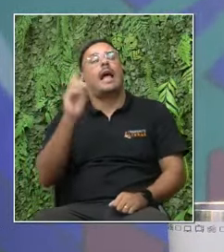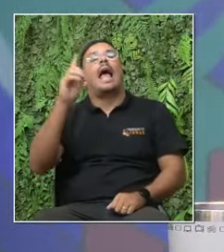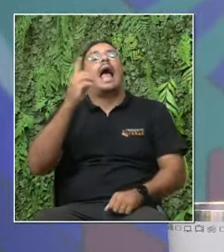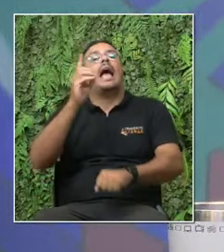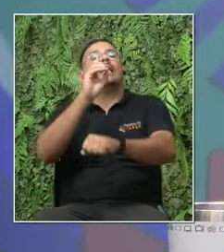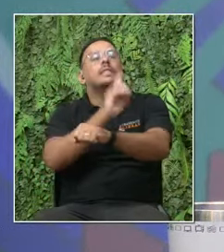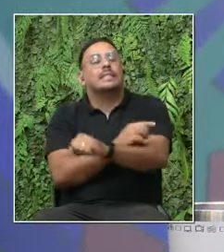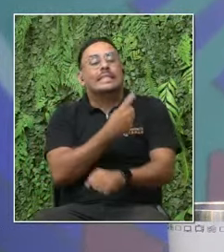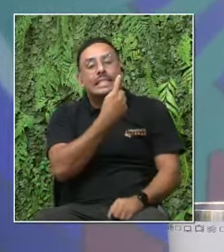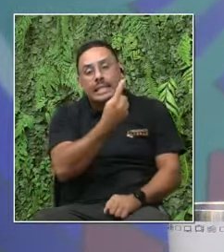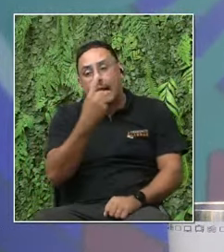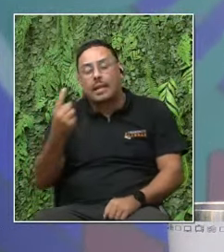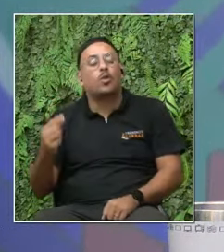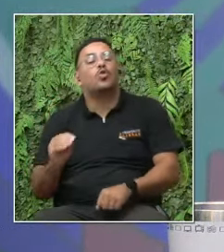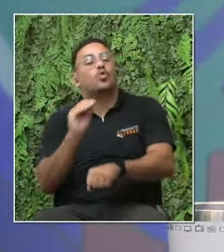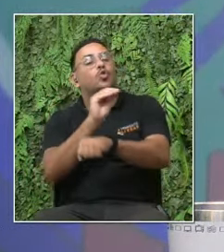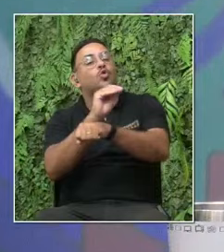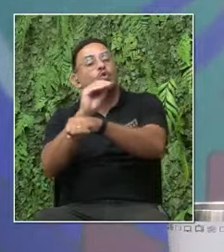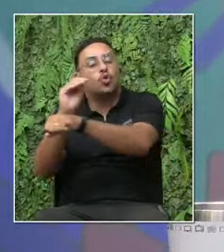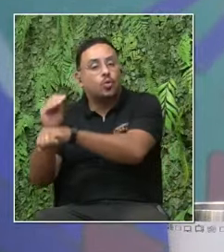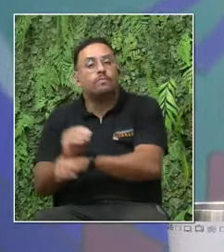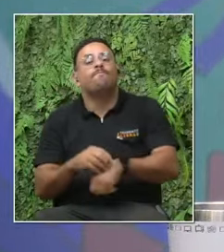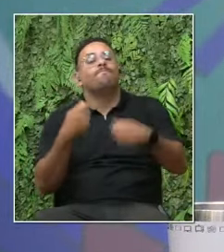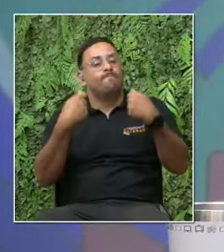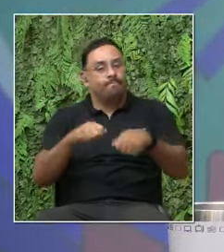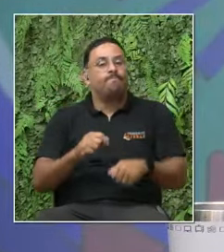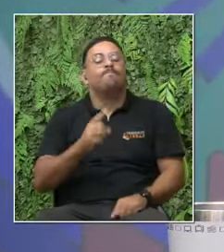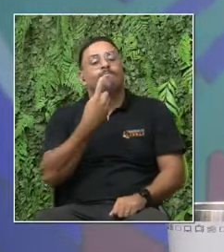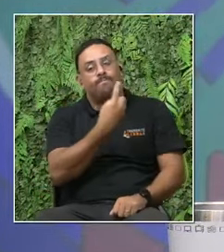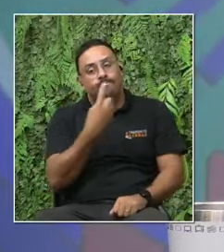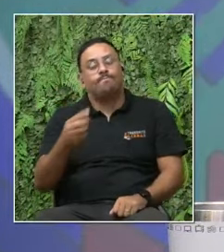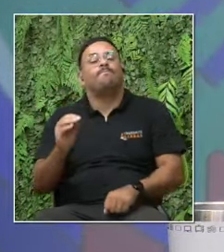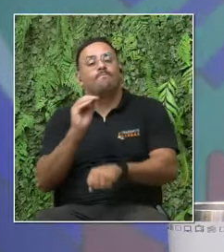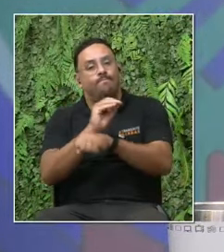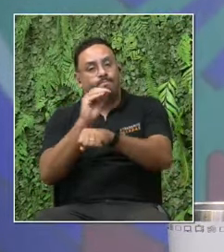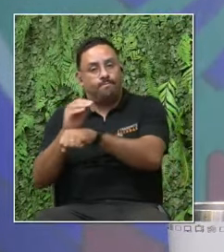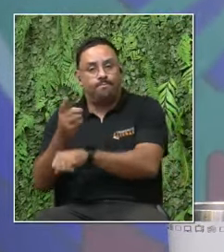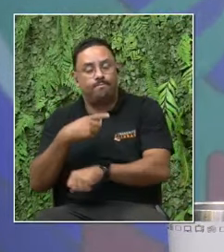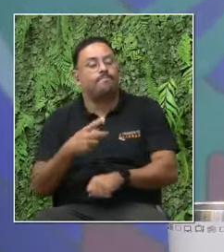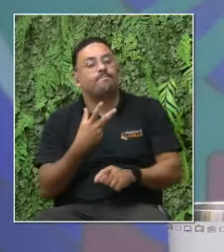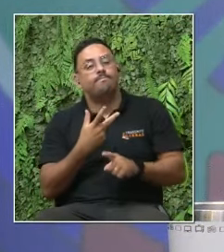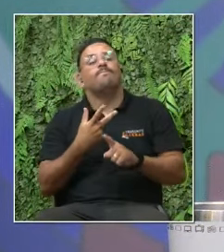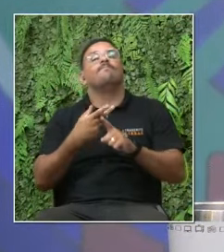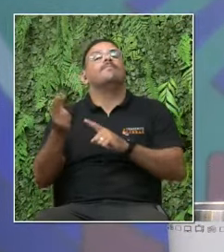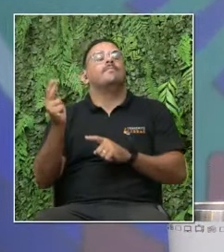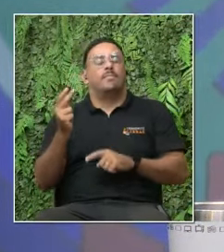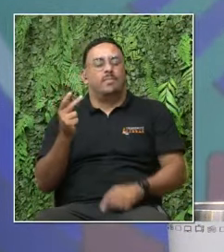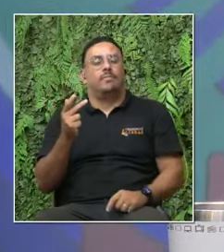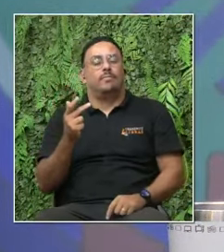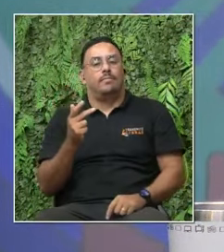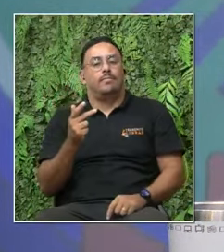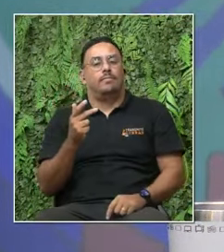cada um fazendo a sua parte vai rolar cada um fazendo a sua parte a gente ganha esse